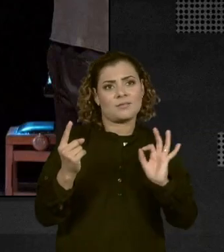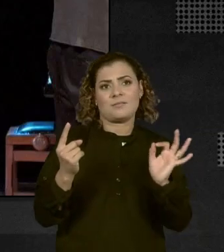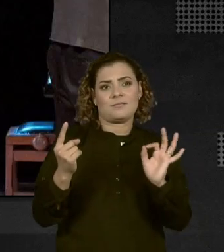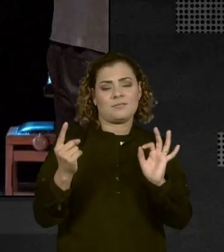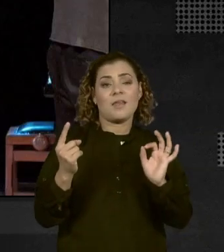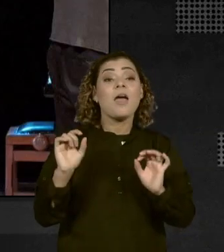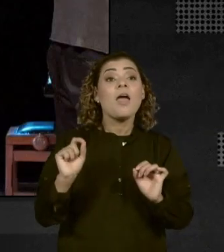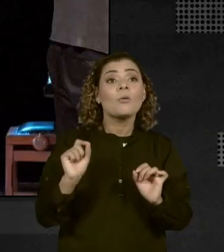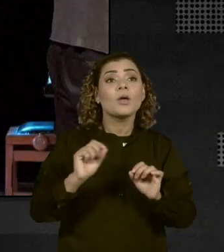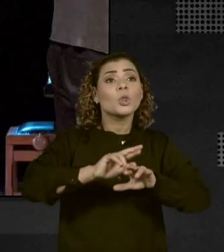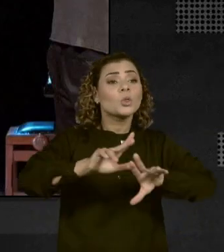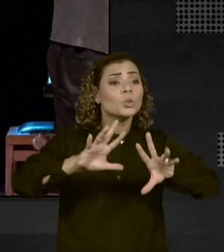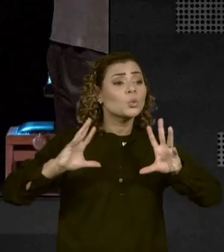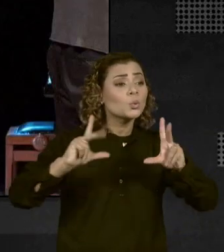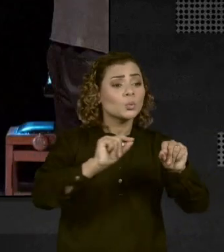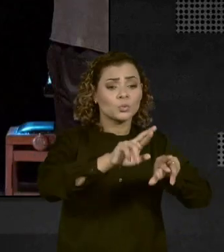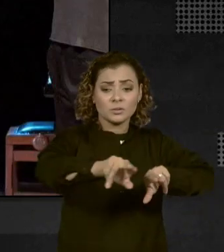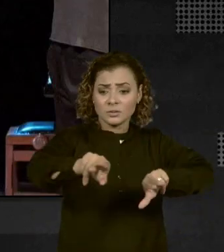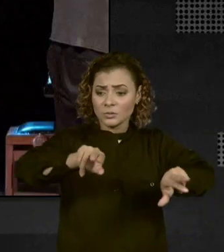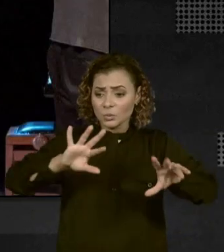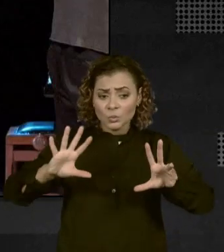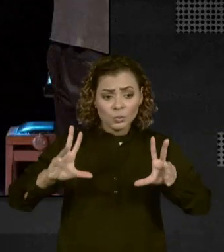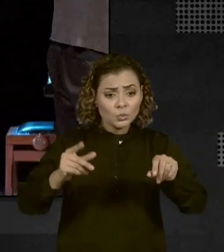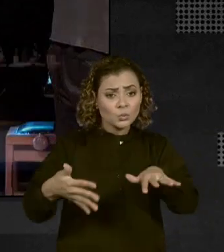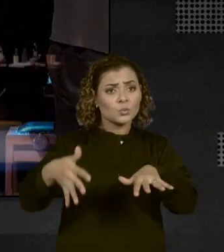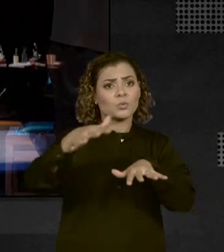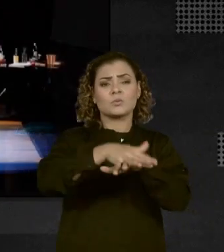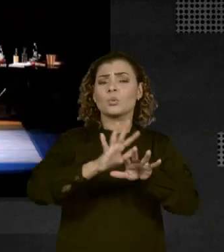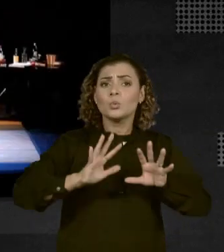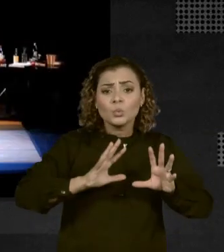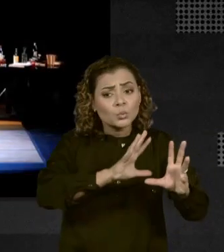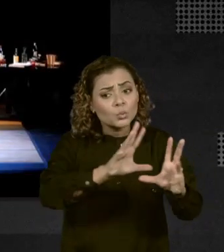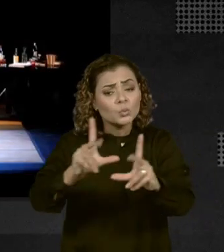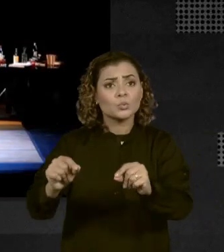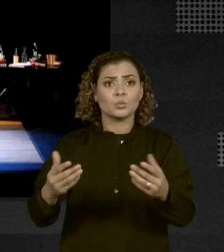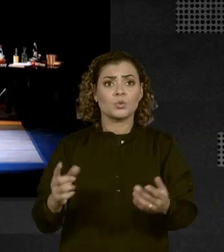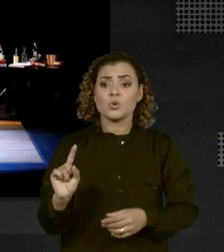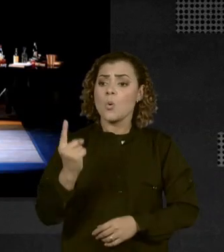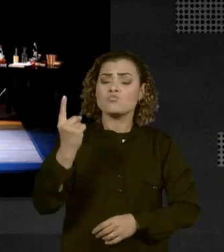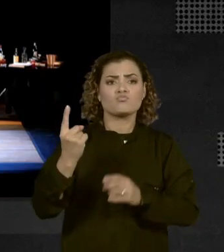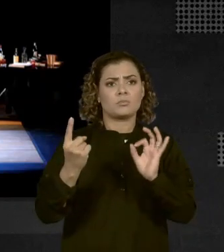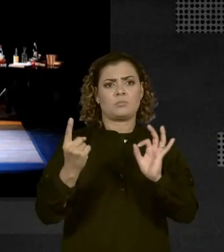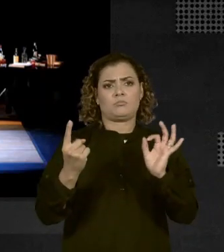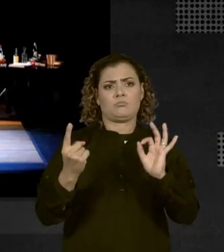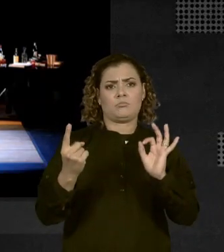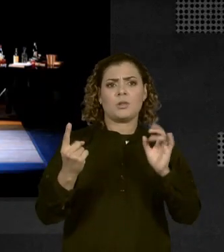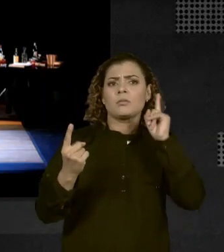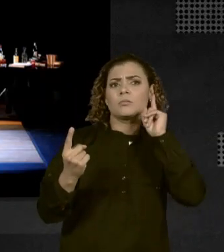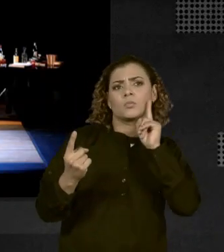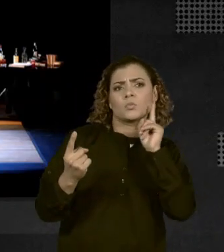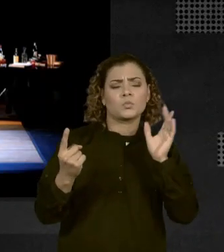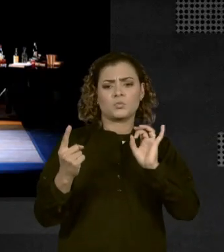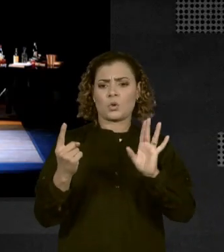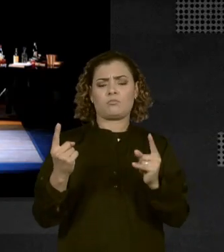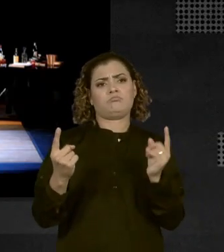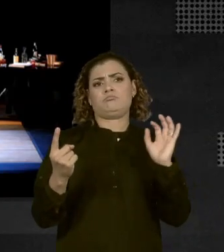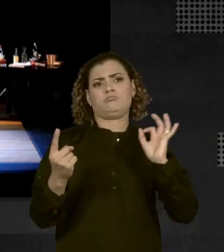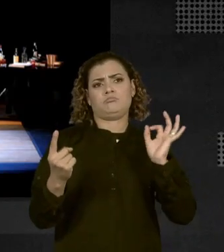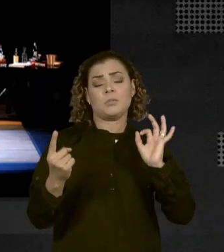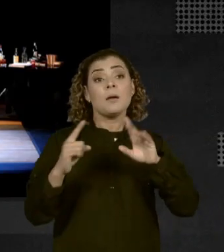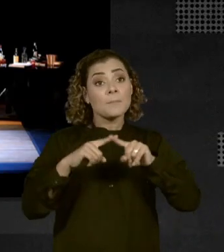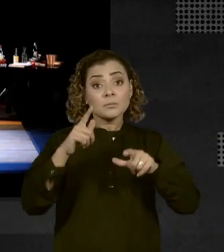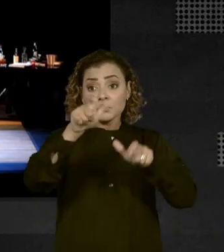assunto da inclusão, né? Porque, de repente, o público entendia que não estávamos falando somente da surdez,